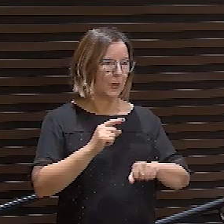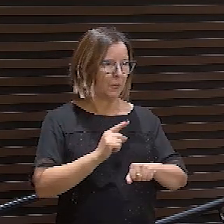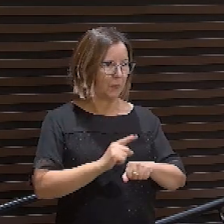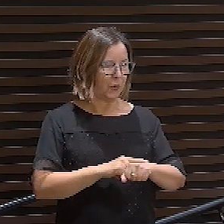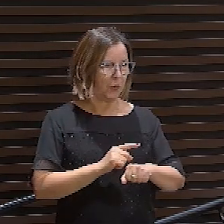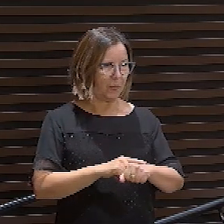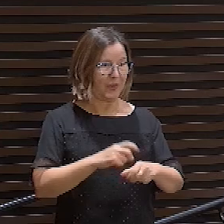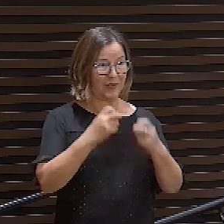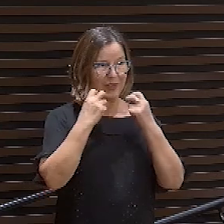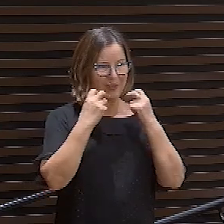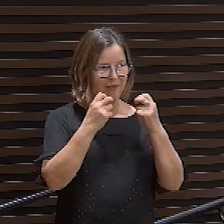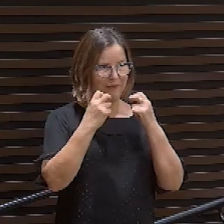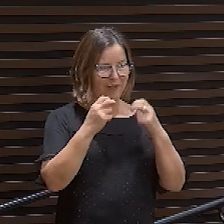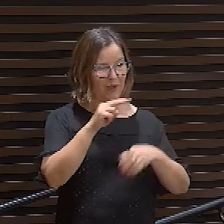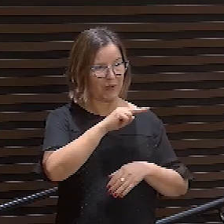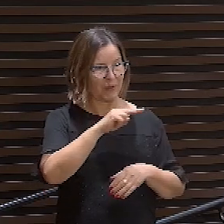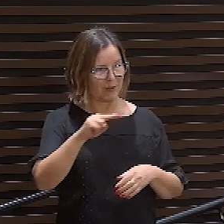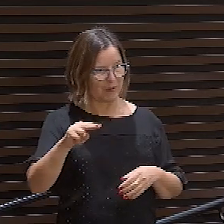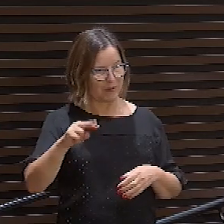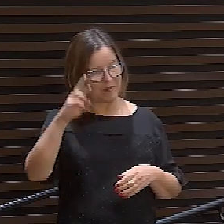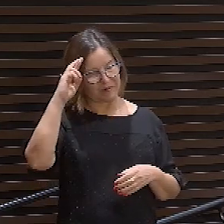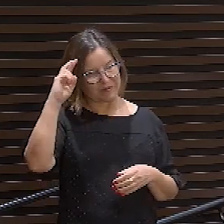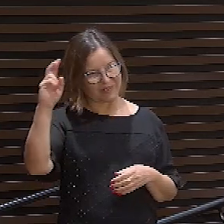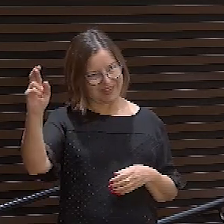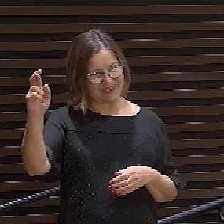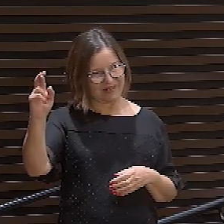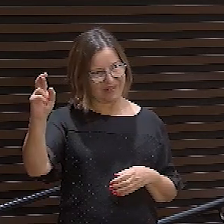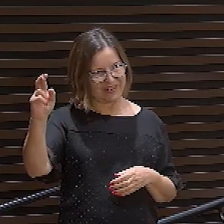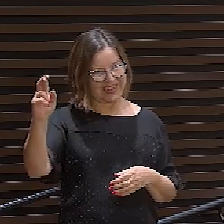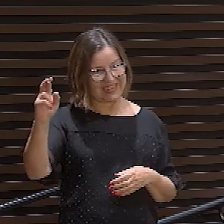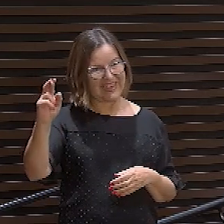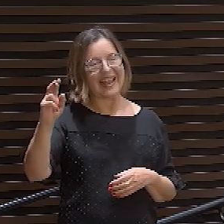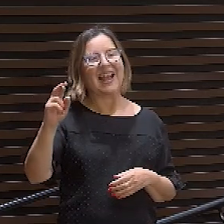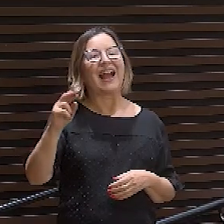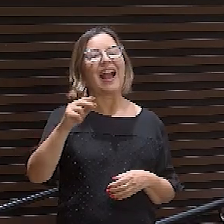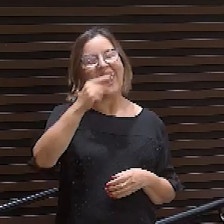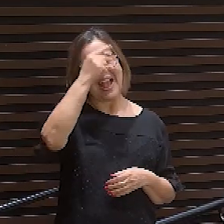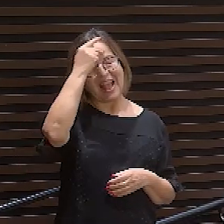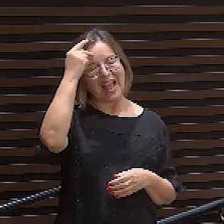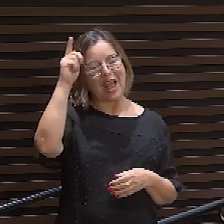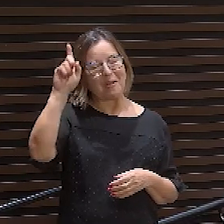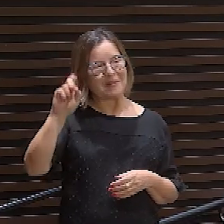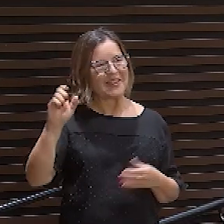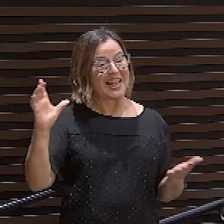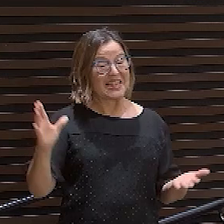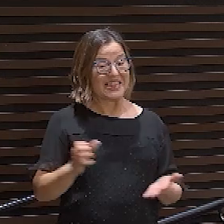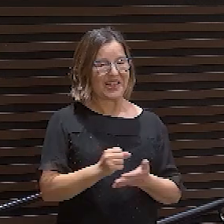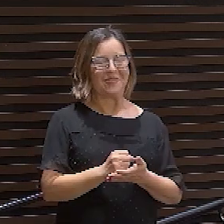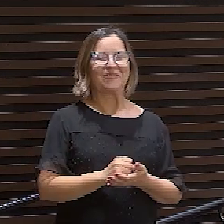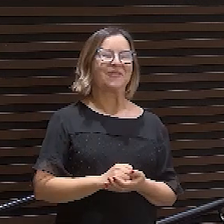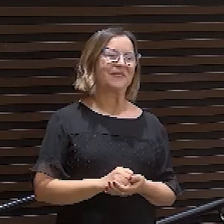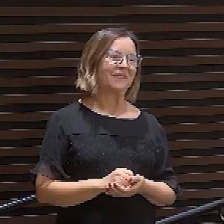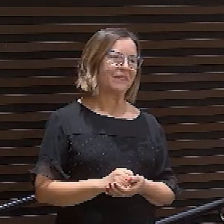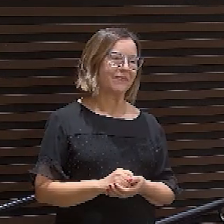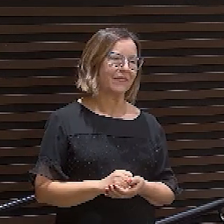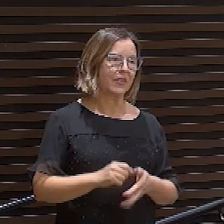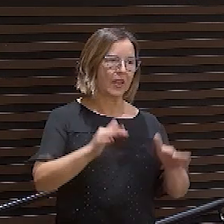você pode ser salvo. Aquele que invocar o nome do Senhor será salvo. A família